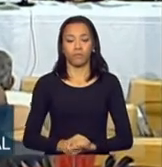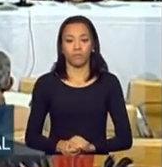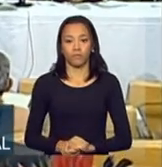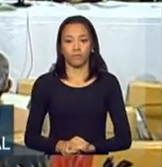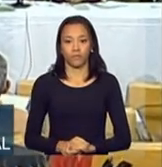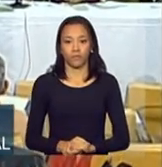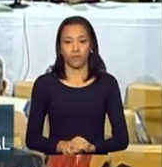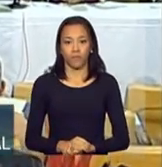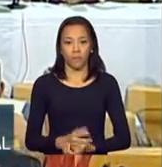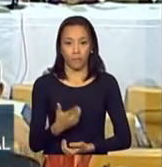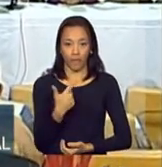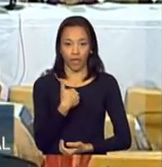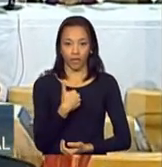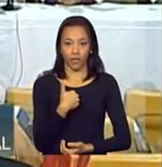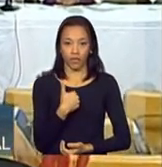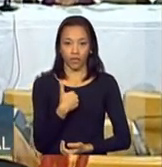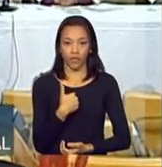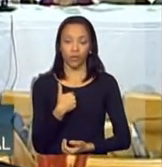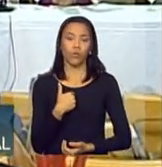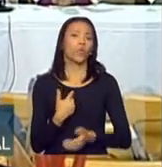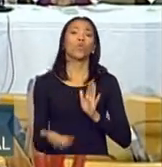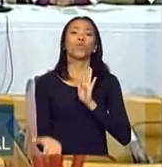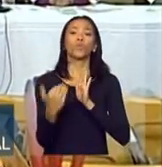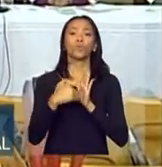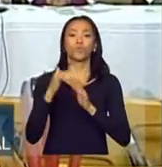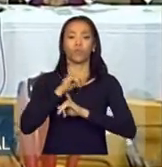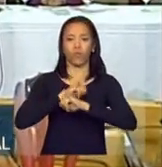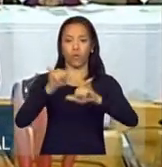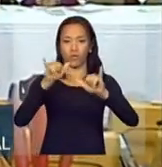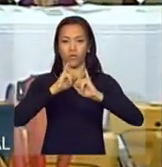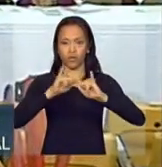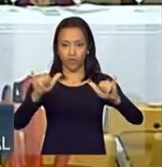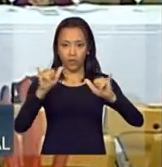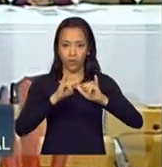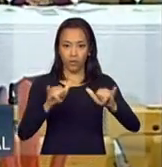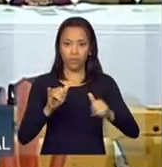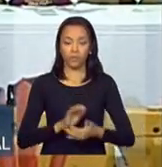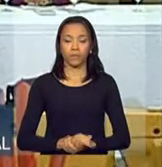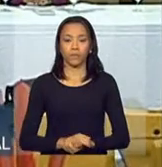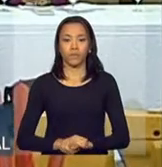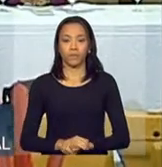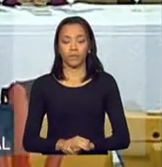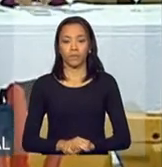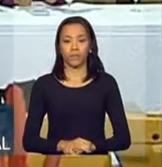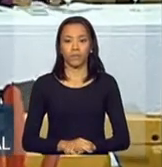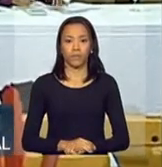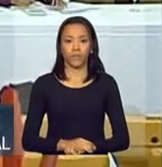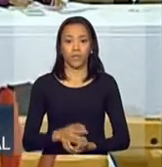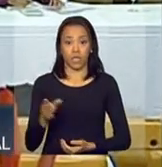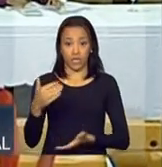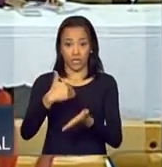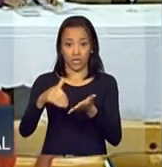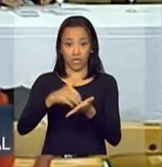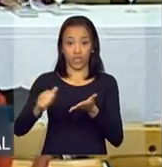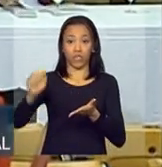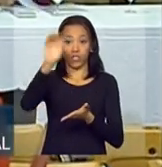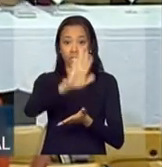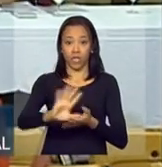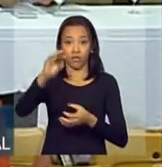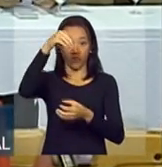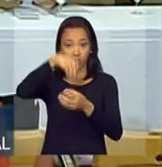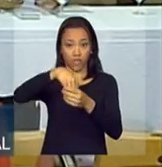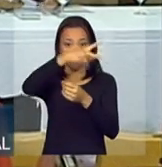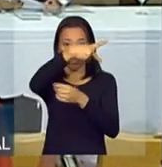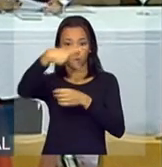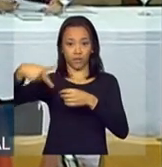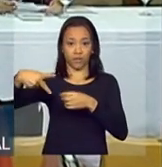Eu vou... É o último informe. Peço para o conselheiro Silvino Reck, da Secretaria-Geral da Presidência, nos